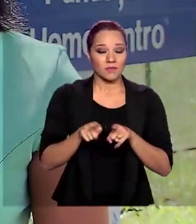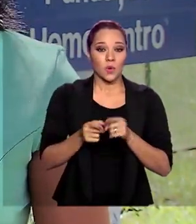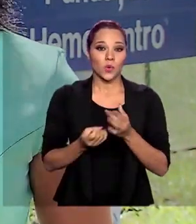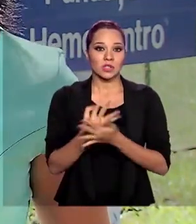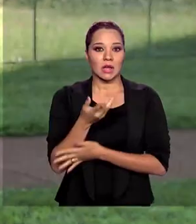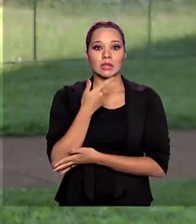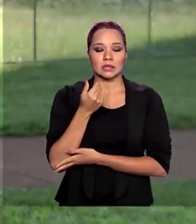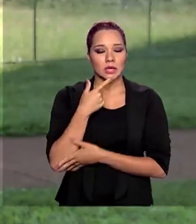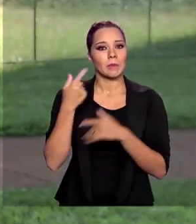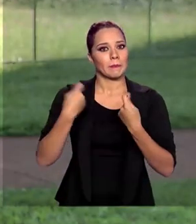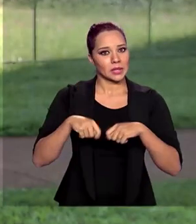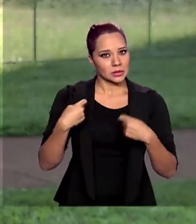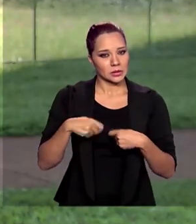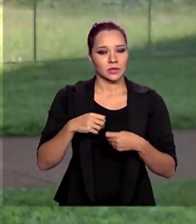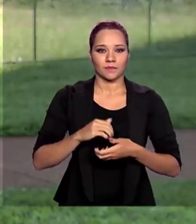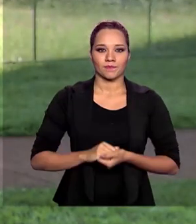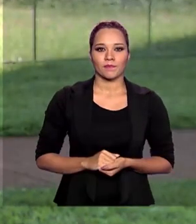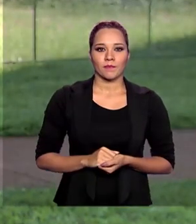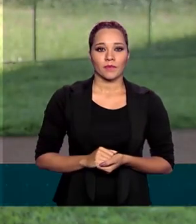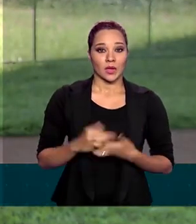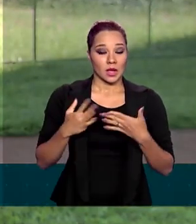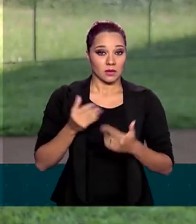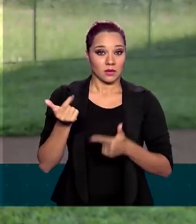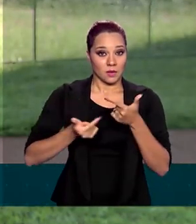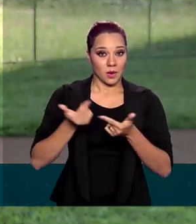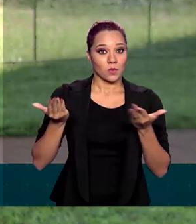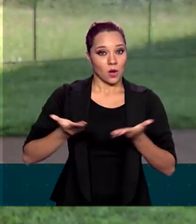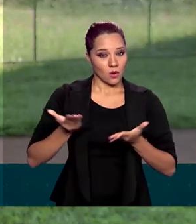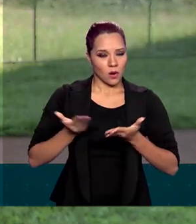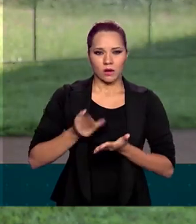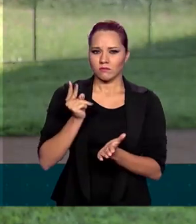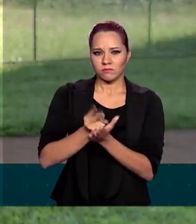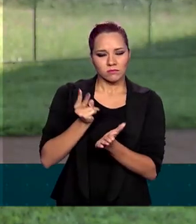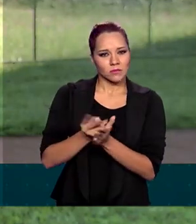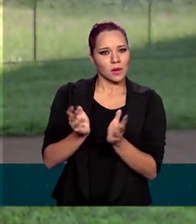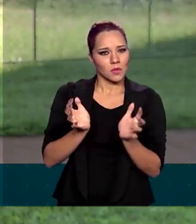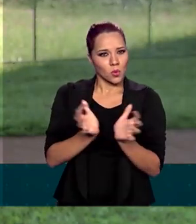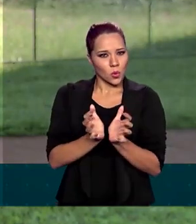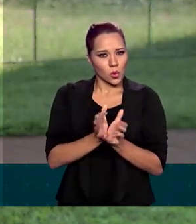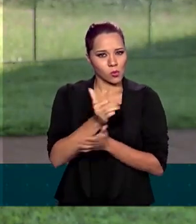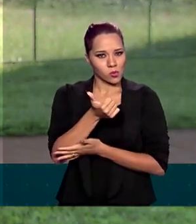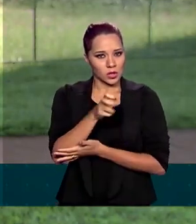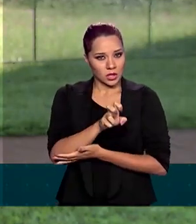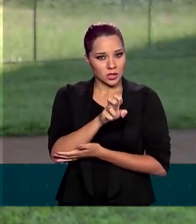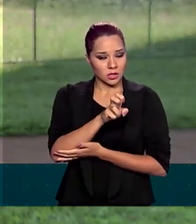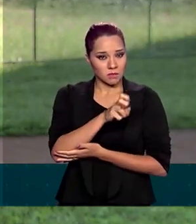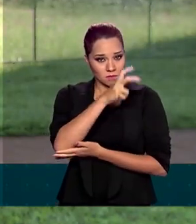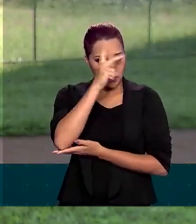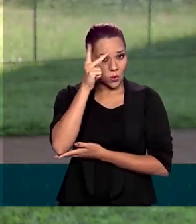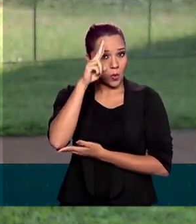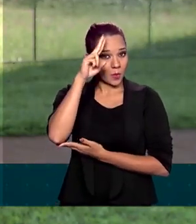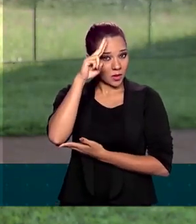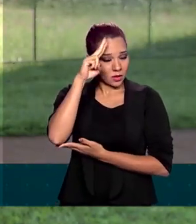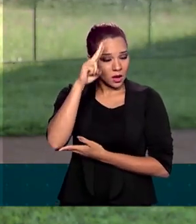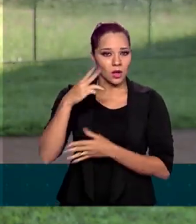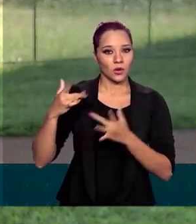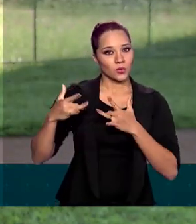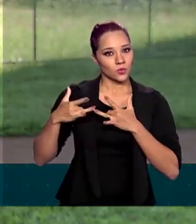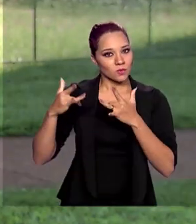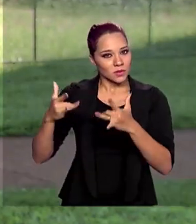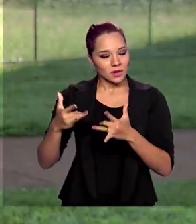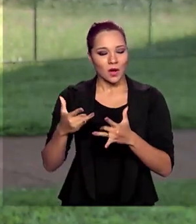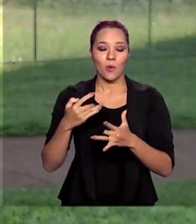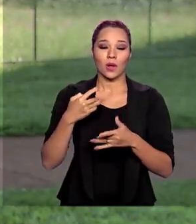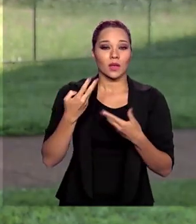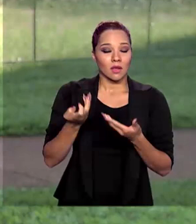não para. Essa campanha irá seguir sempre com um grupo de 15 militares fazendo a sua doação, de